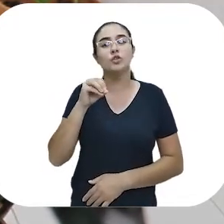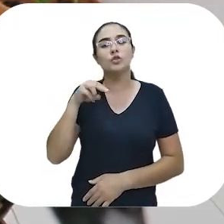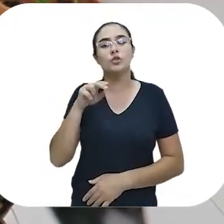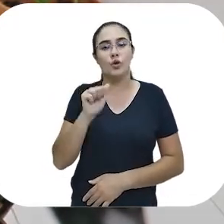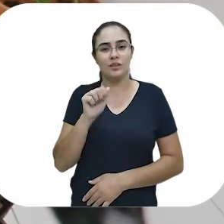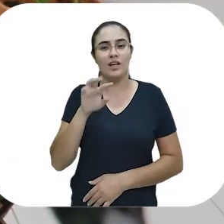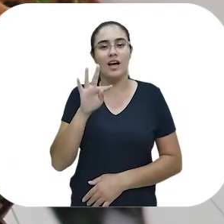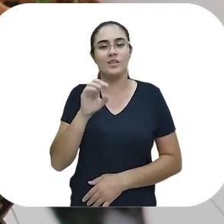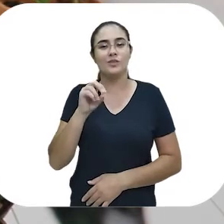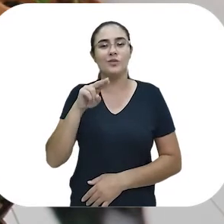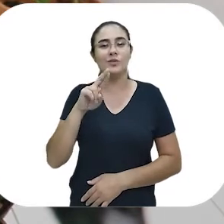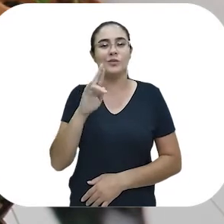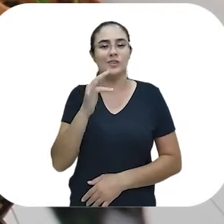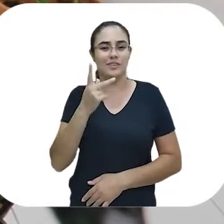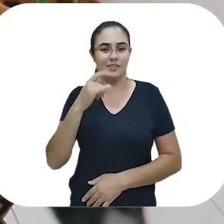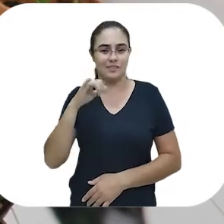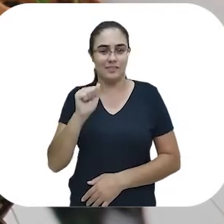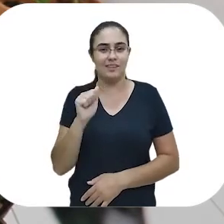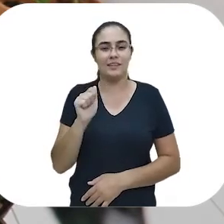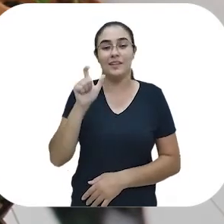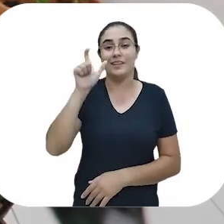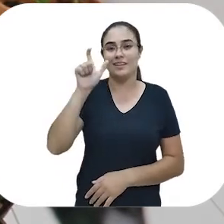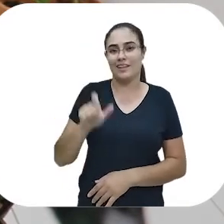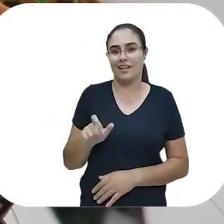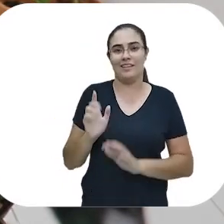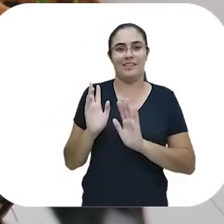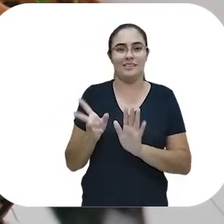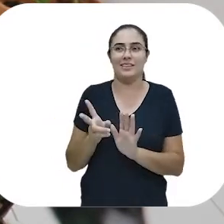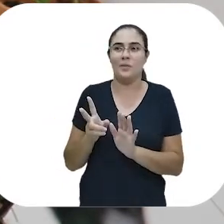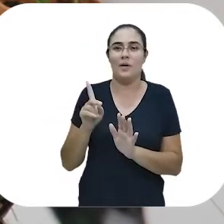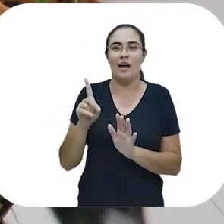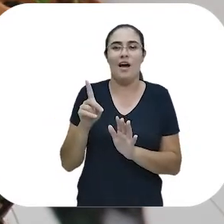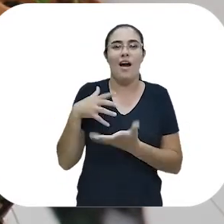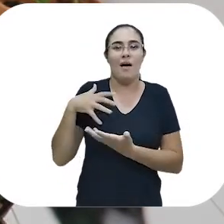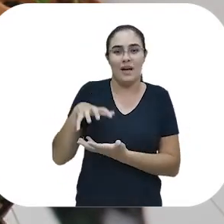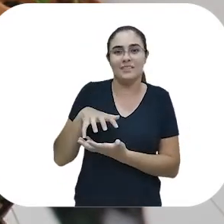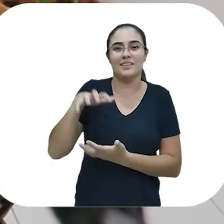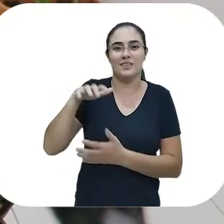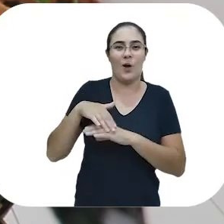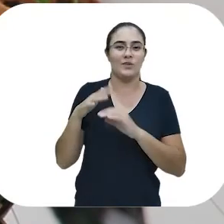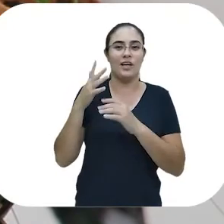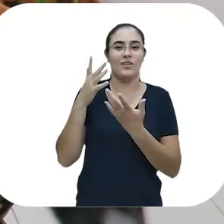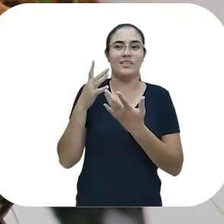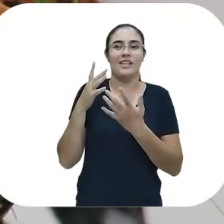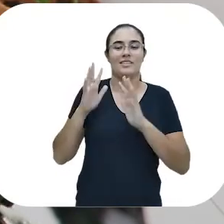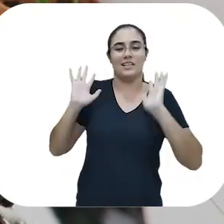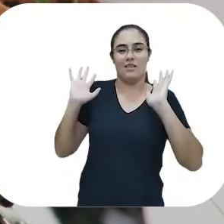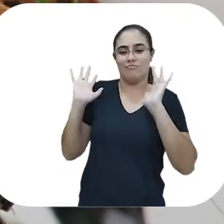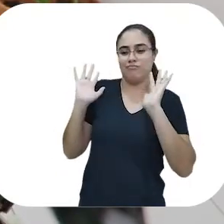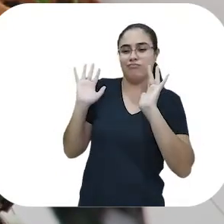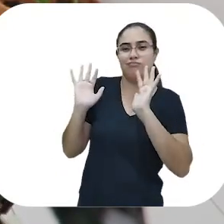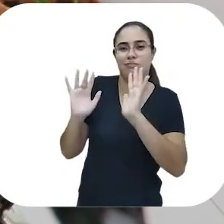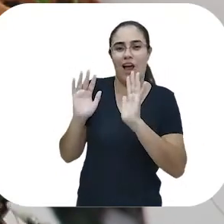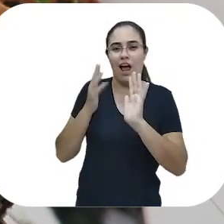era meio que a matriarca da rua, né? Todo mundo sempre ficava na casa dela. Sempre que a minha mãe ia trabalhar, me deixava na